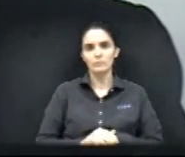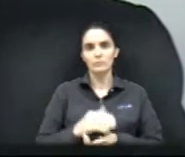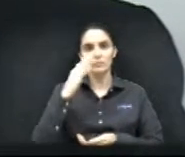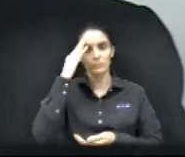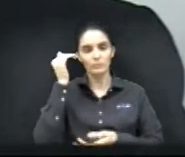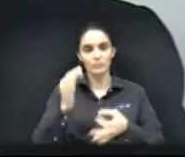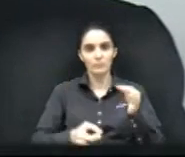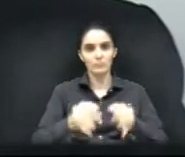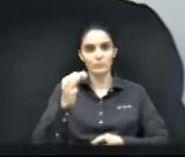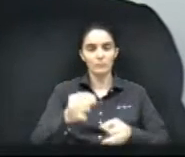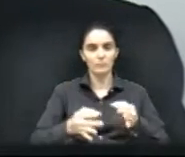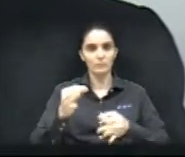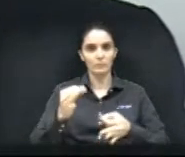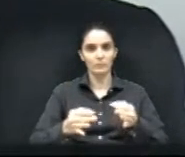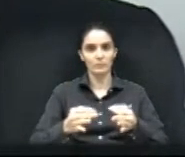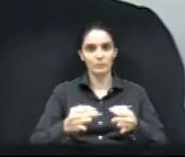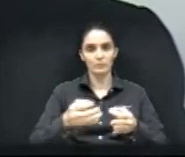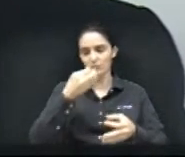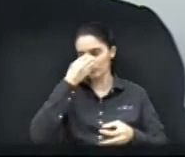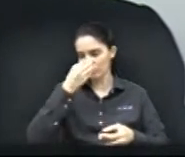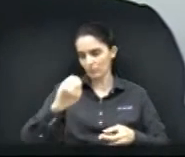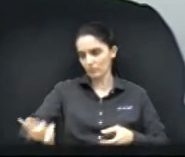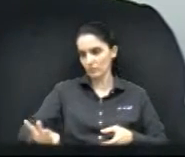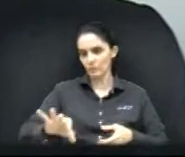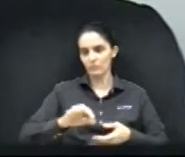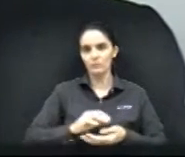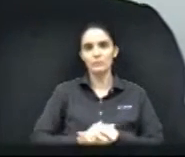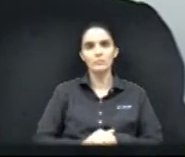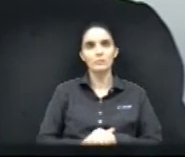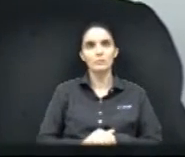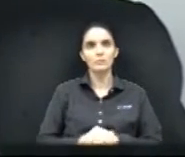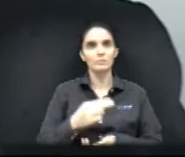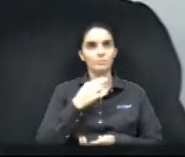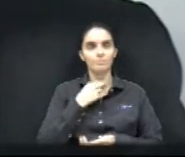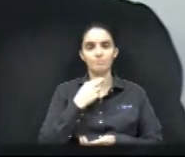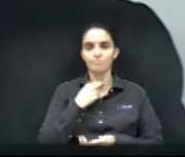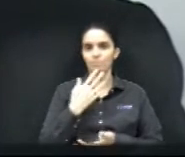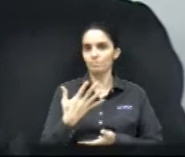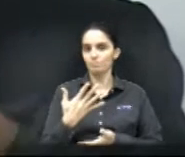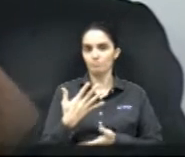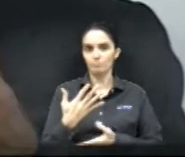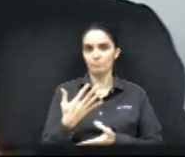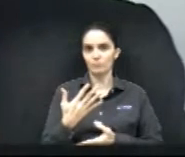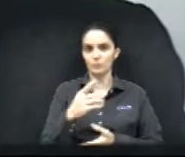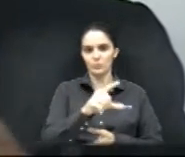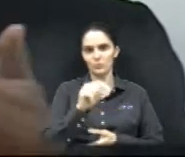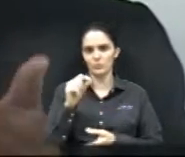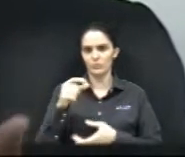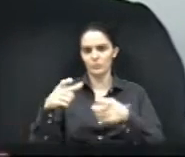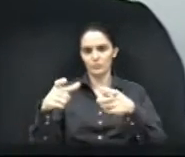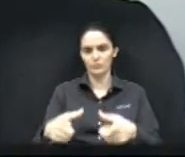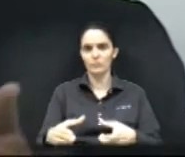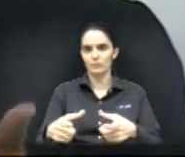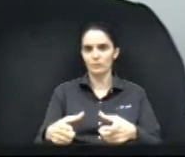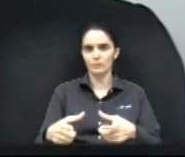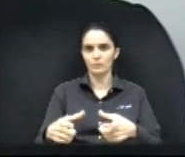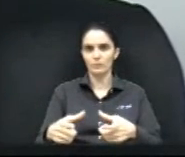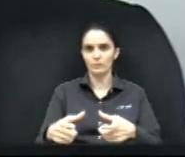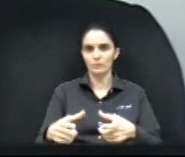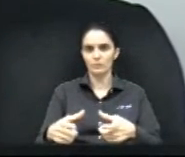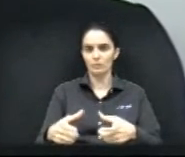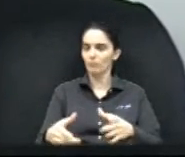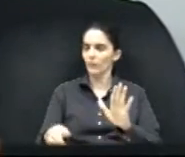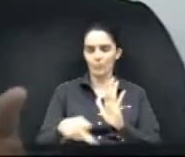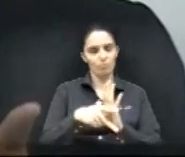Eleitoral será rejeitado. Não dá para a gente fazer plebiscito numa área de terra que não é do